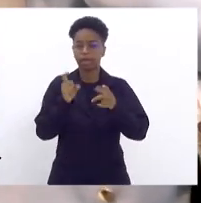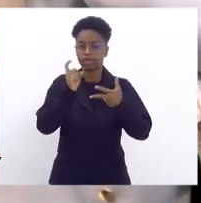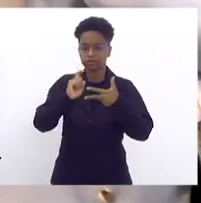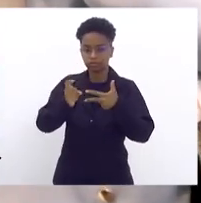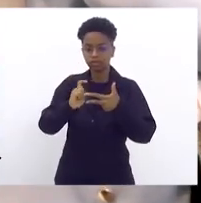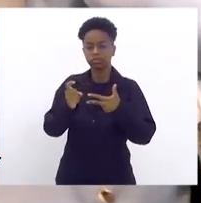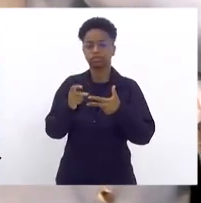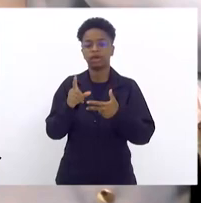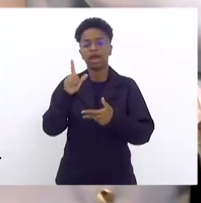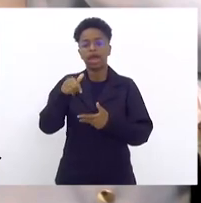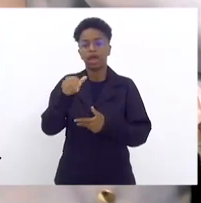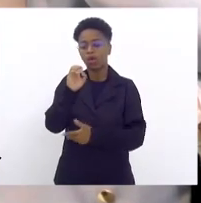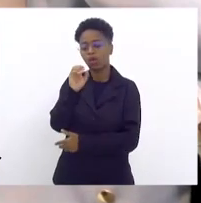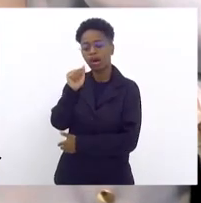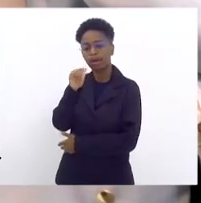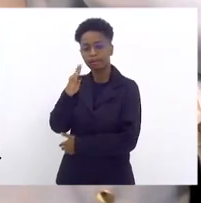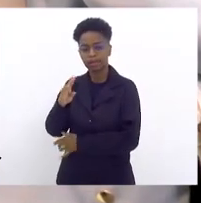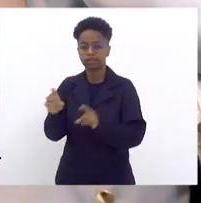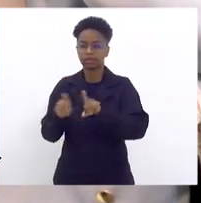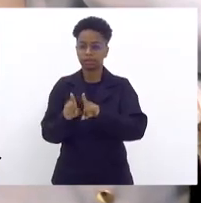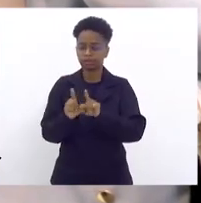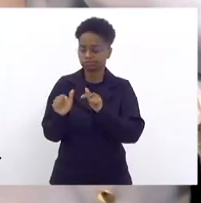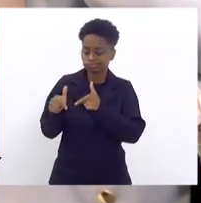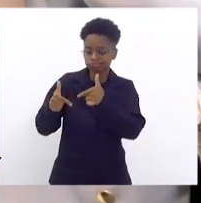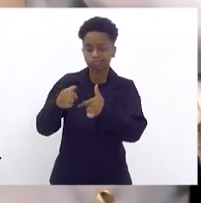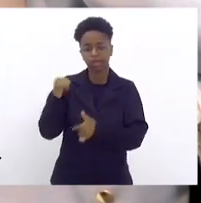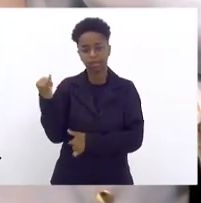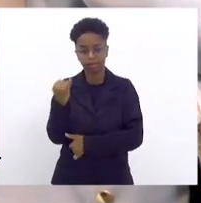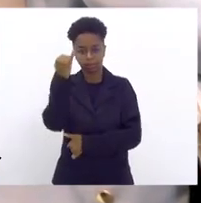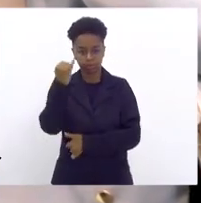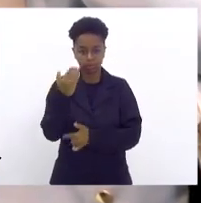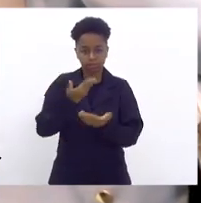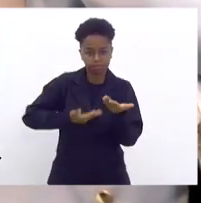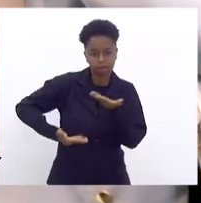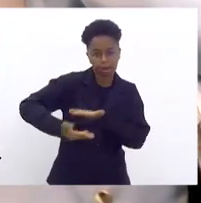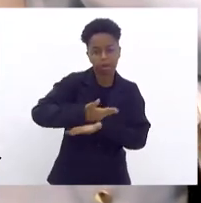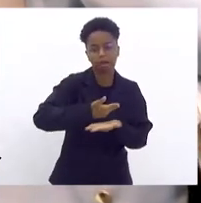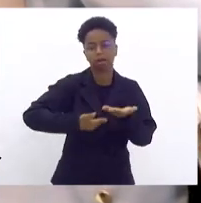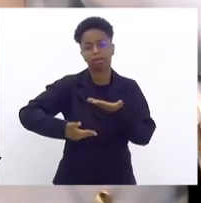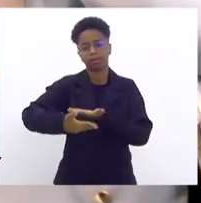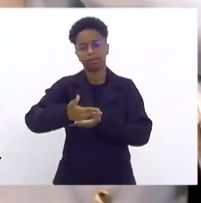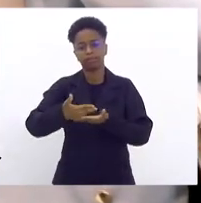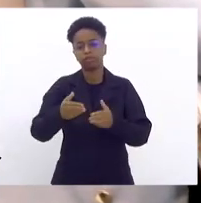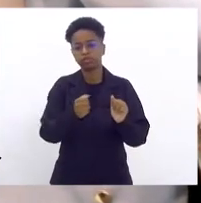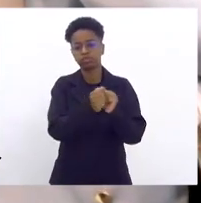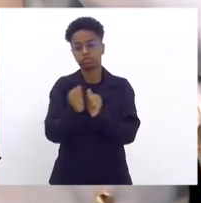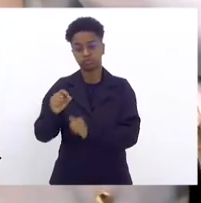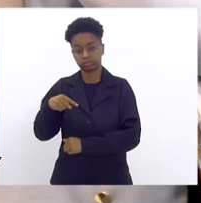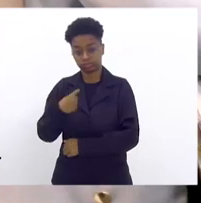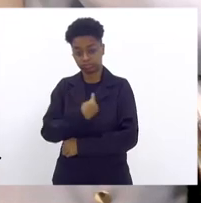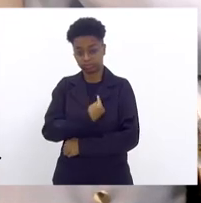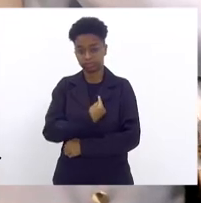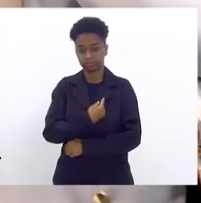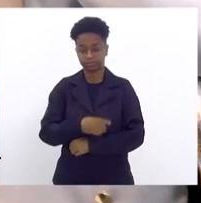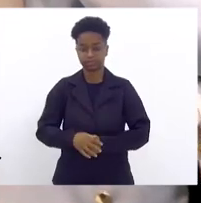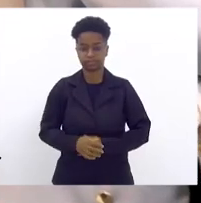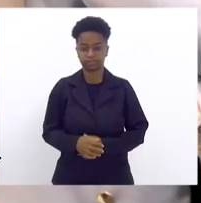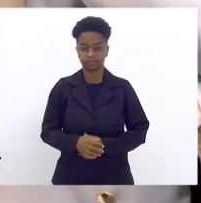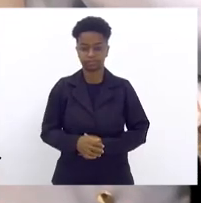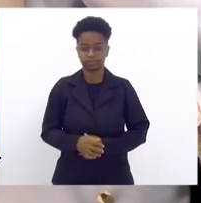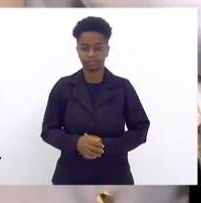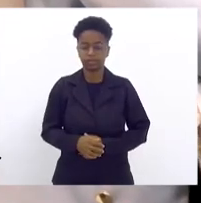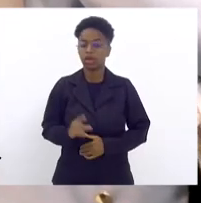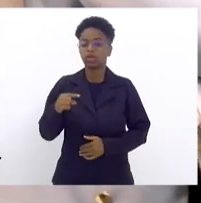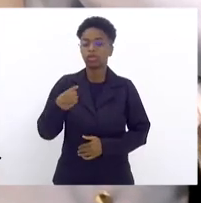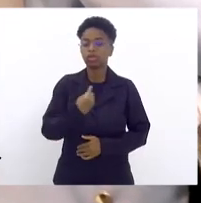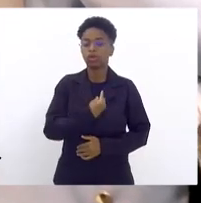é OAB né que tem uma atuação tão importante uma interlocução tão boa é com a gente a gente esse vale muito